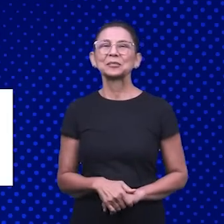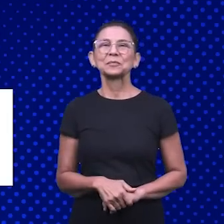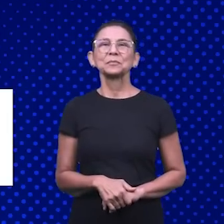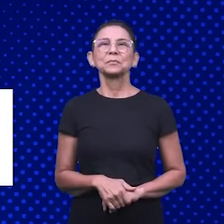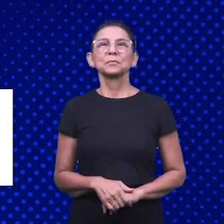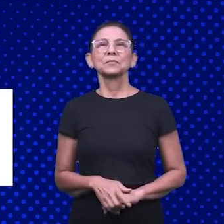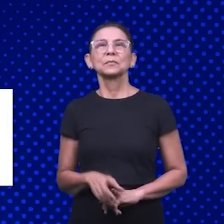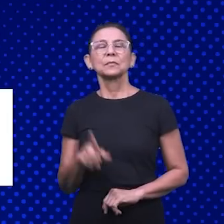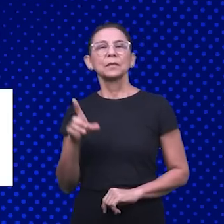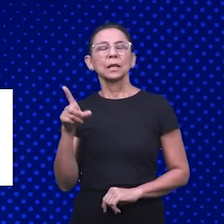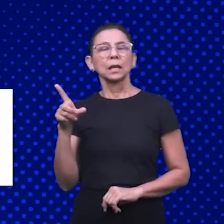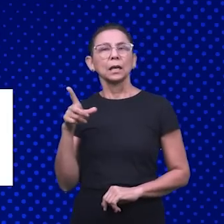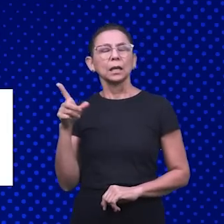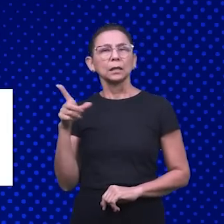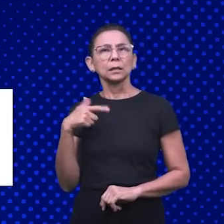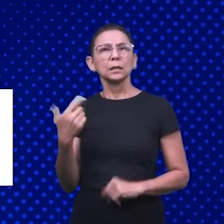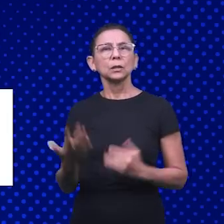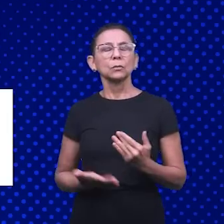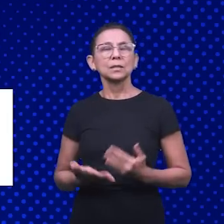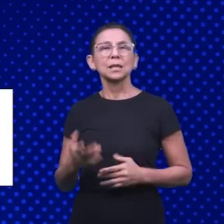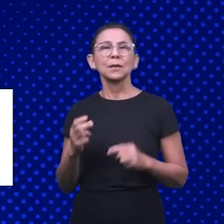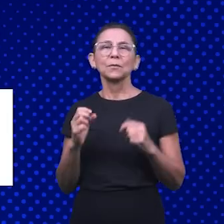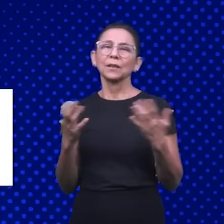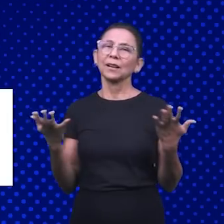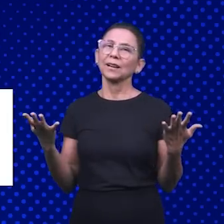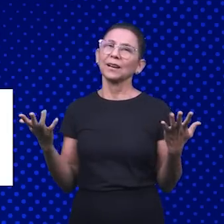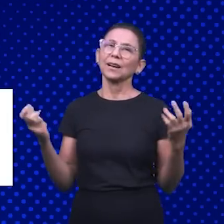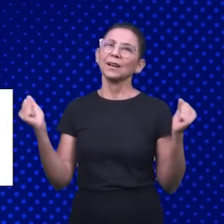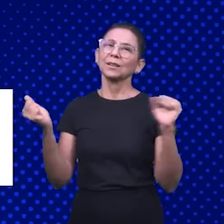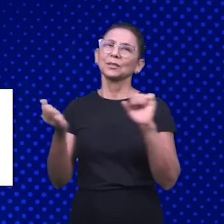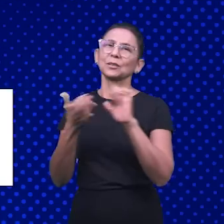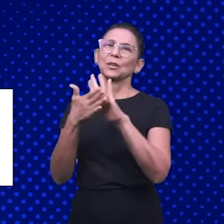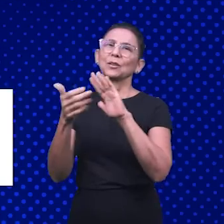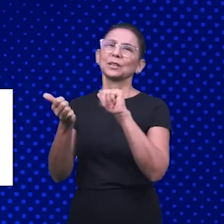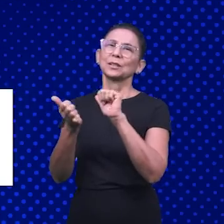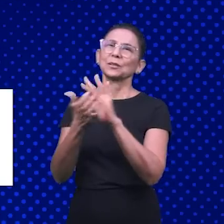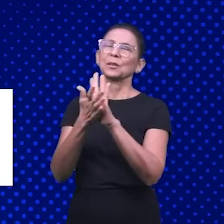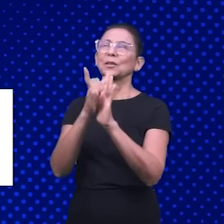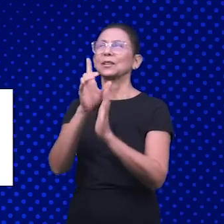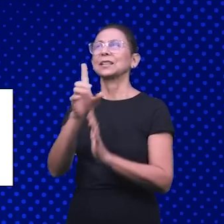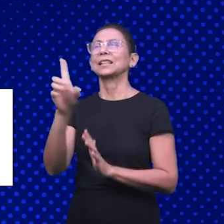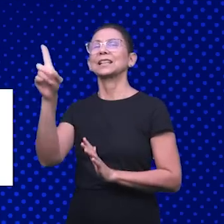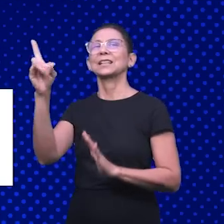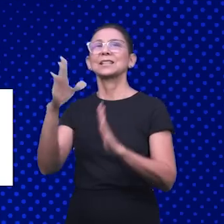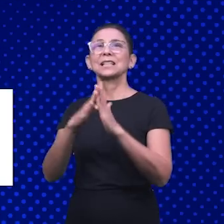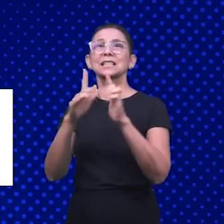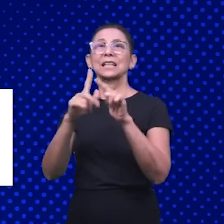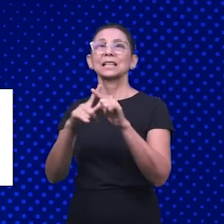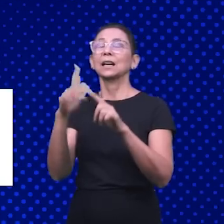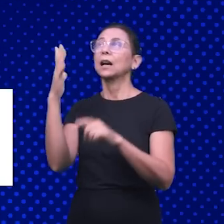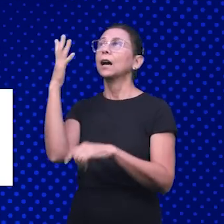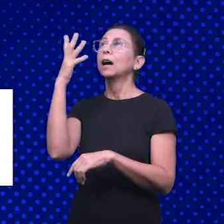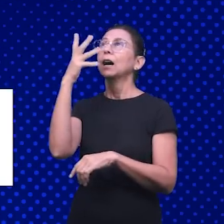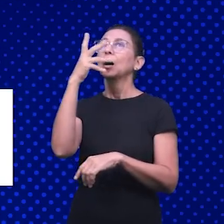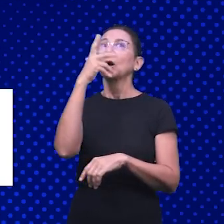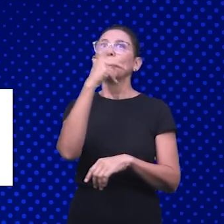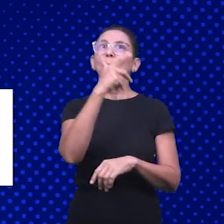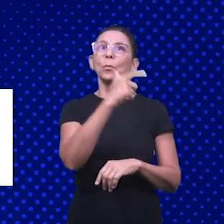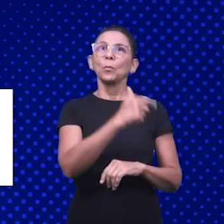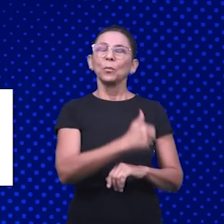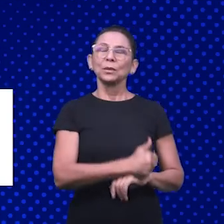templo, onde os irmãos de Inhapim agora poderão louvar o nome do Senhor nesta nova e belíssima arquitetura